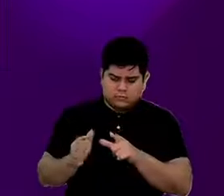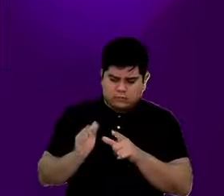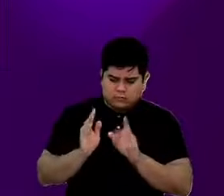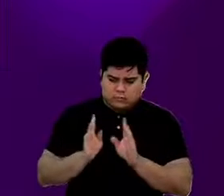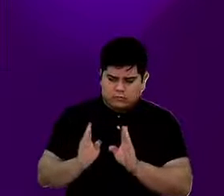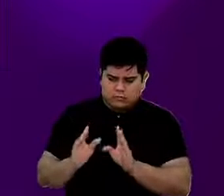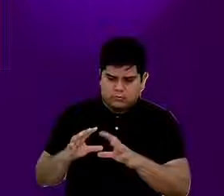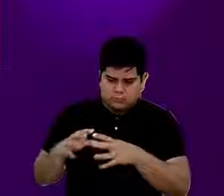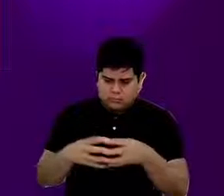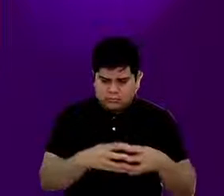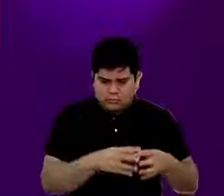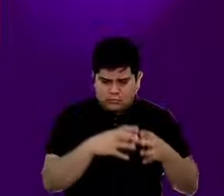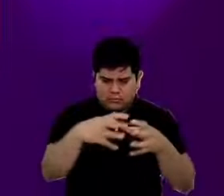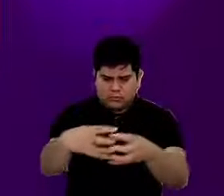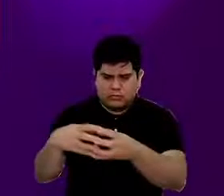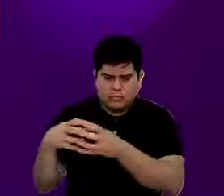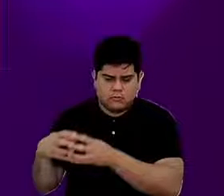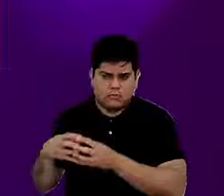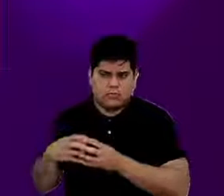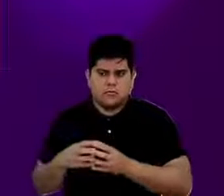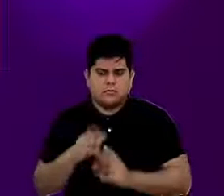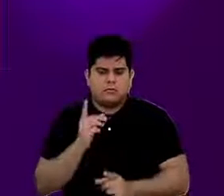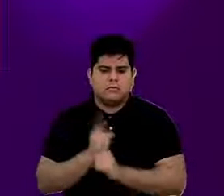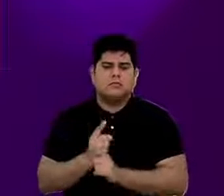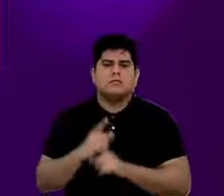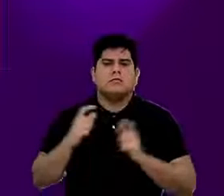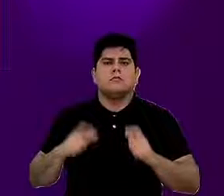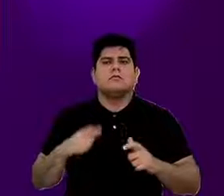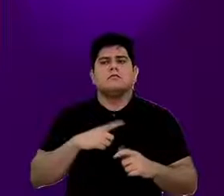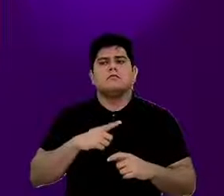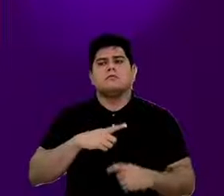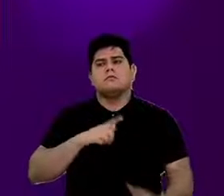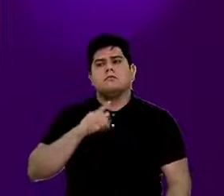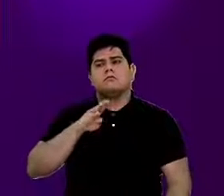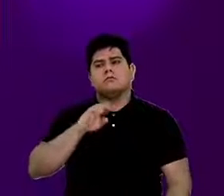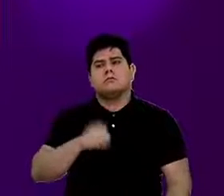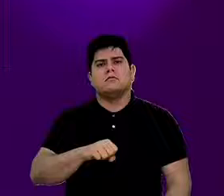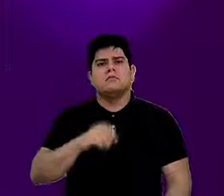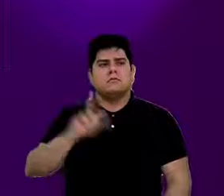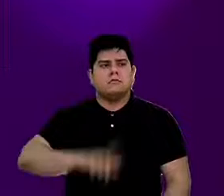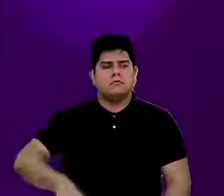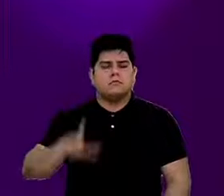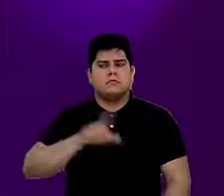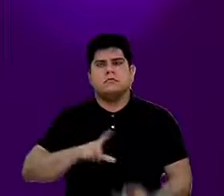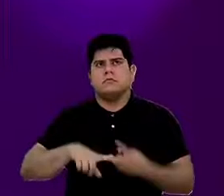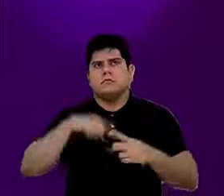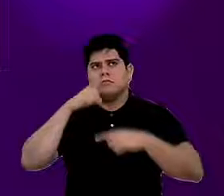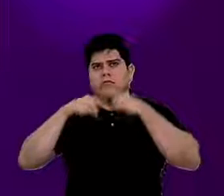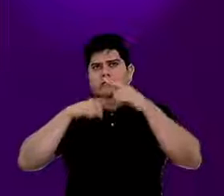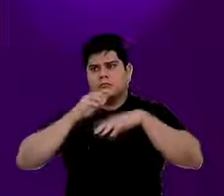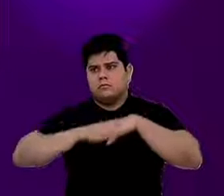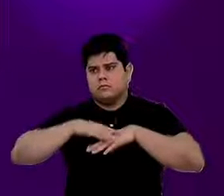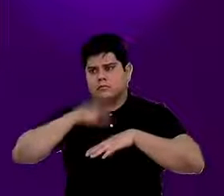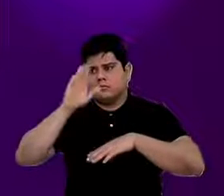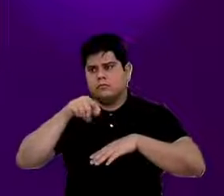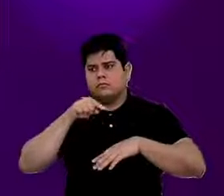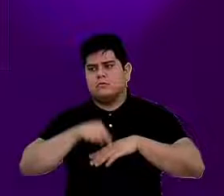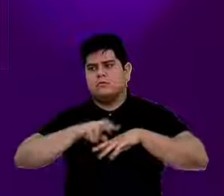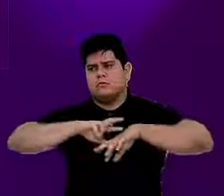pacientes, identificar aonde estão os pacientes com maiores gaps na literatura ou maiores dúvidas, uma vez que